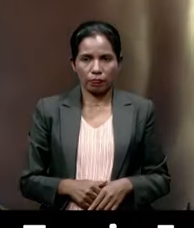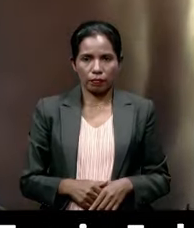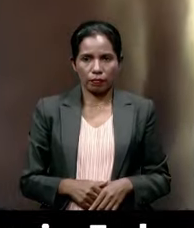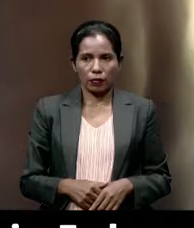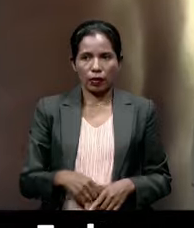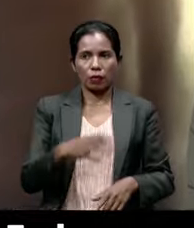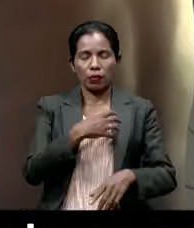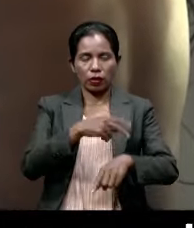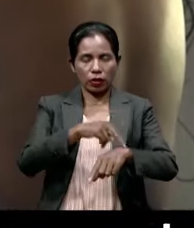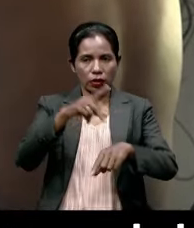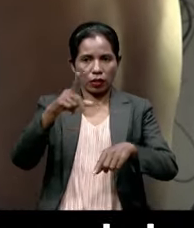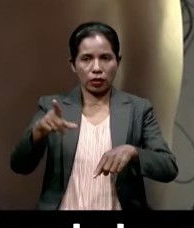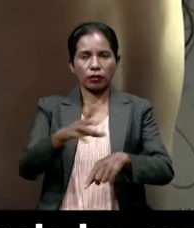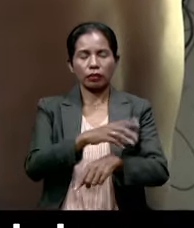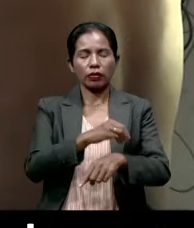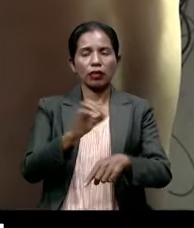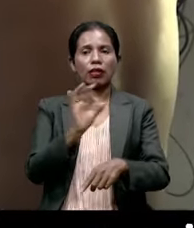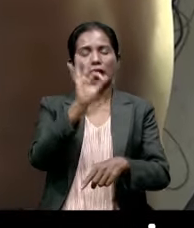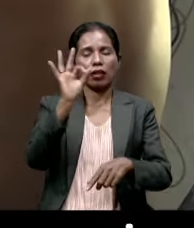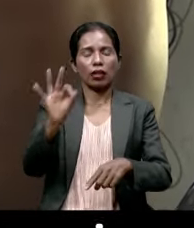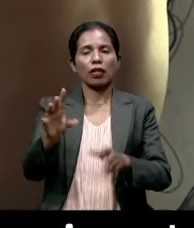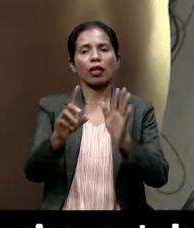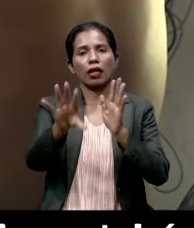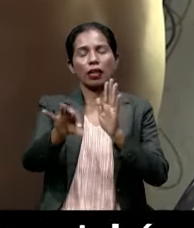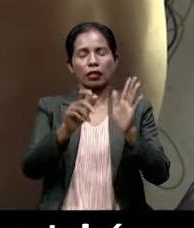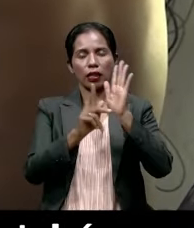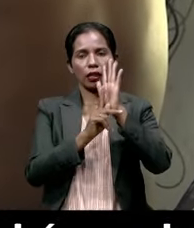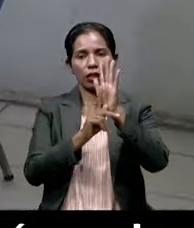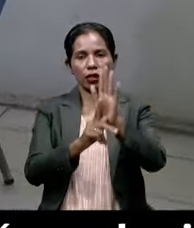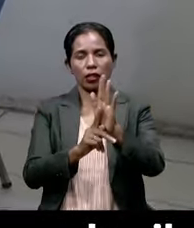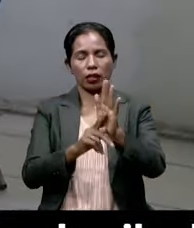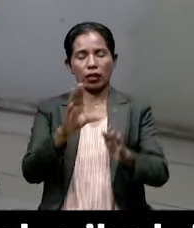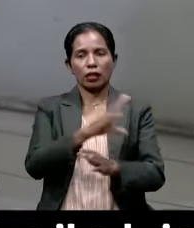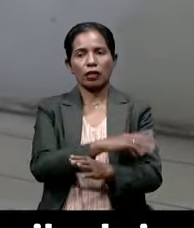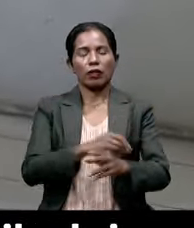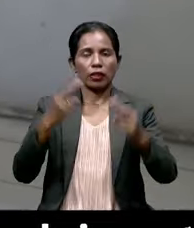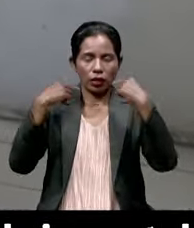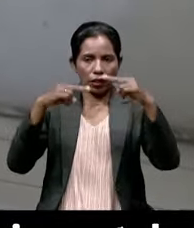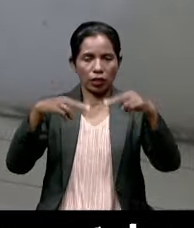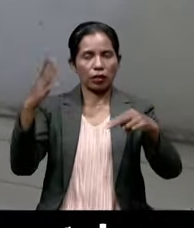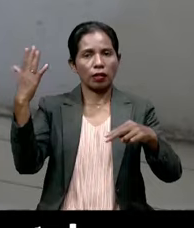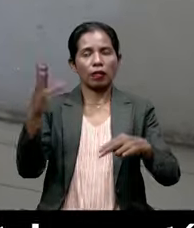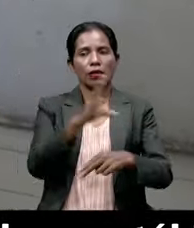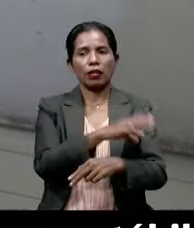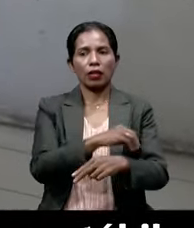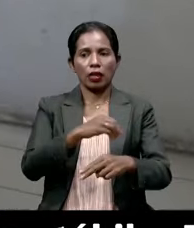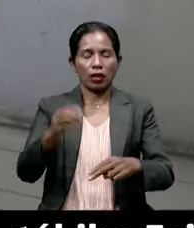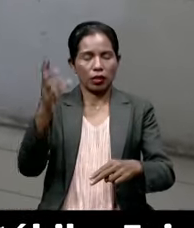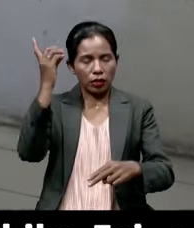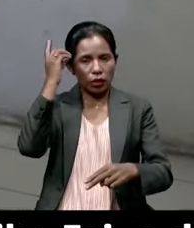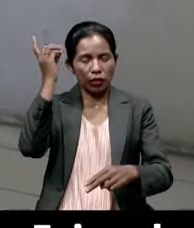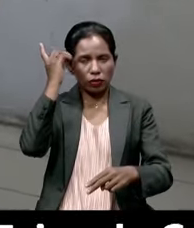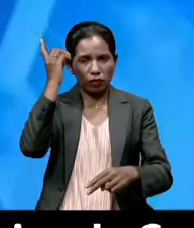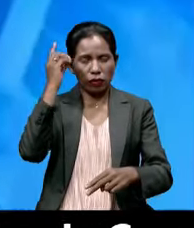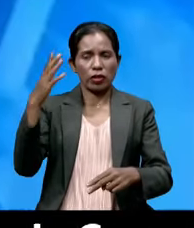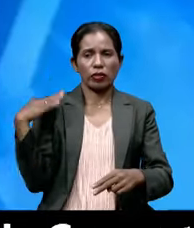Polícia Nacional Timor-Leste e Esquadra na Infeto Sestane etan queixa o si na imba fatin karaoke e agresen for bairro dos grilos, neve desconfia jovem na rua,